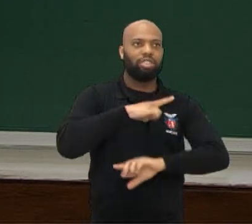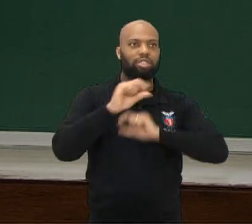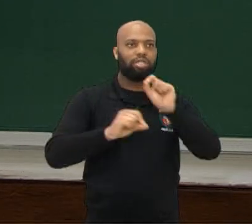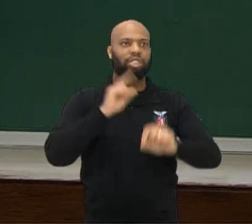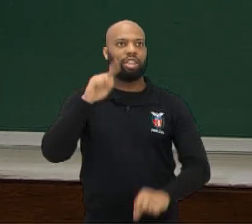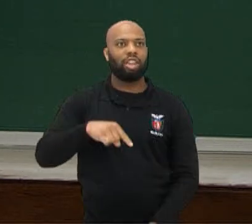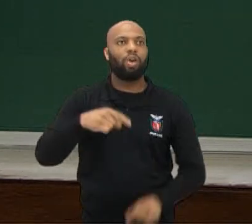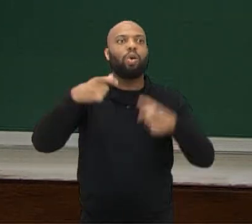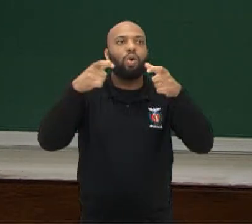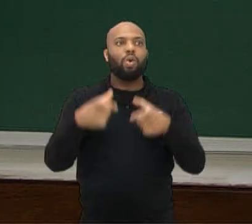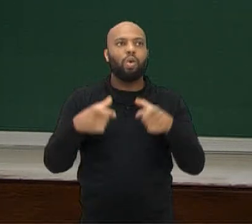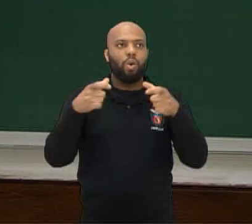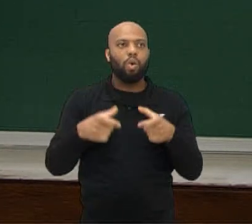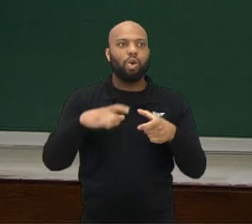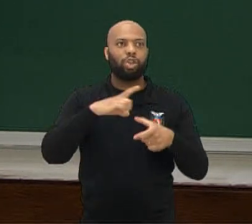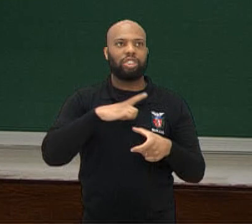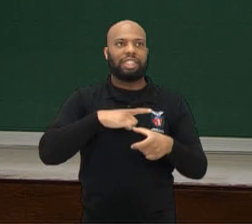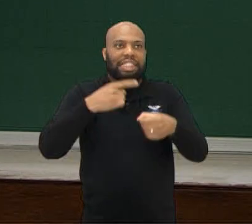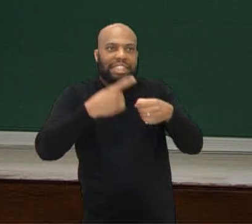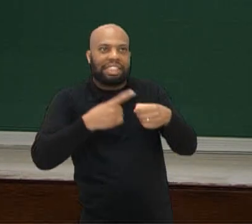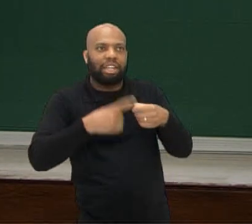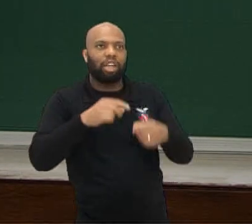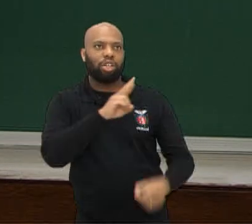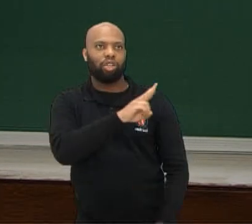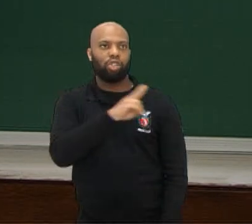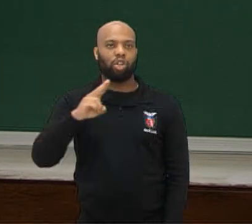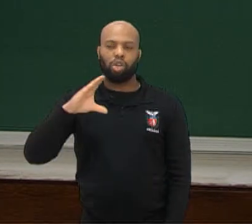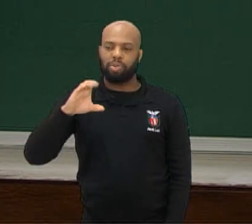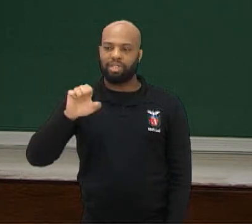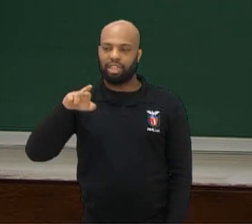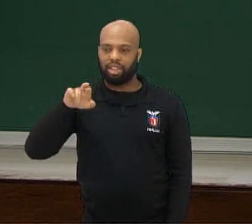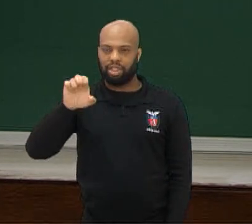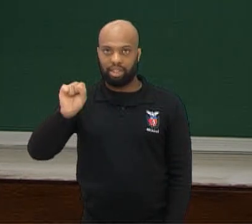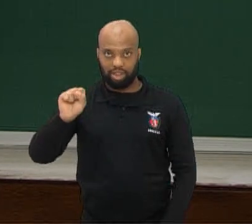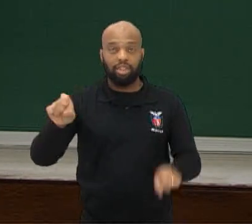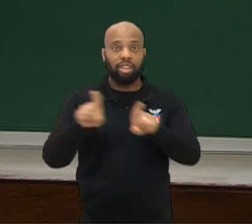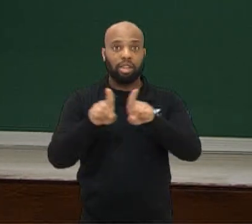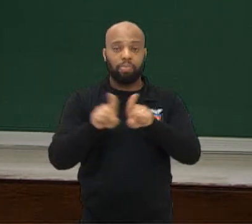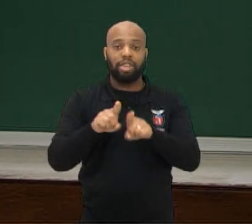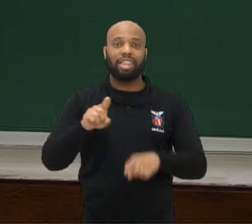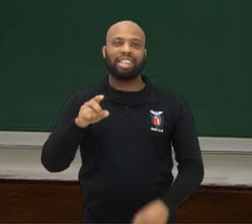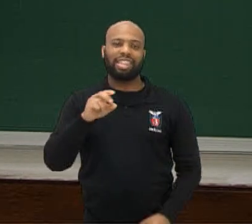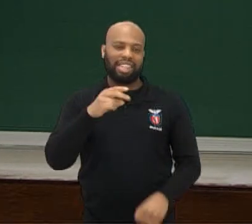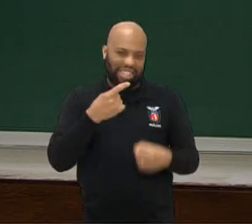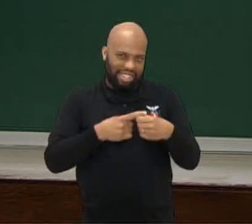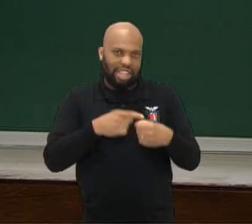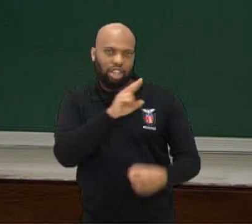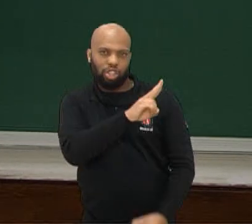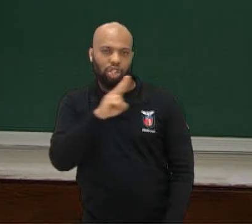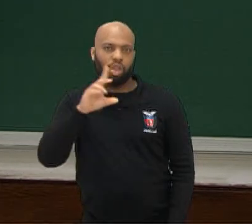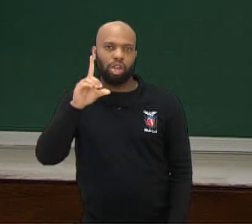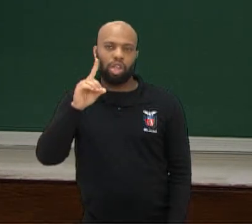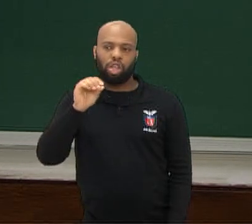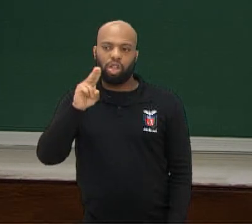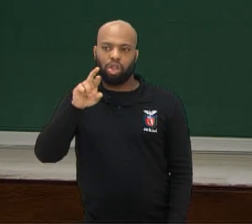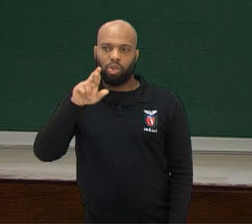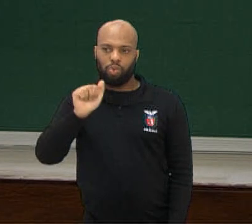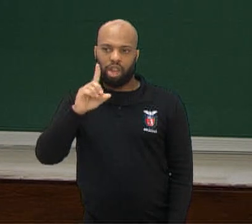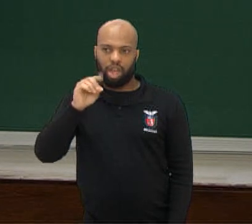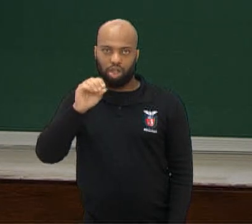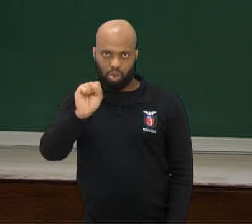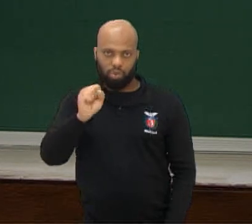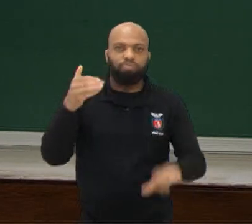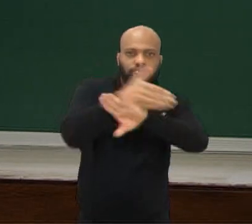e Dourados. São duas cidades ali que surgem a partir dessas expedições,